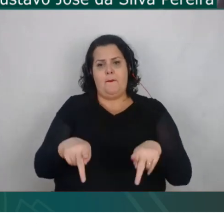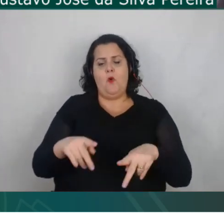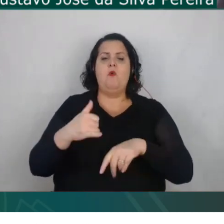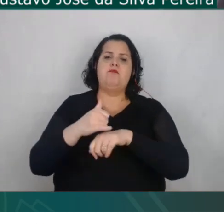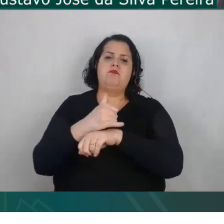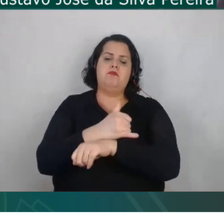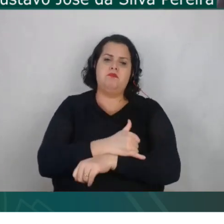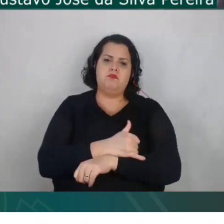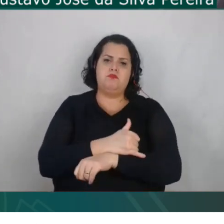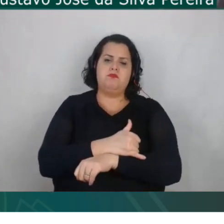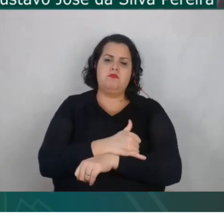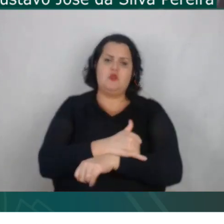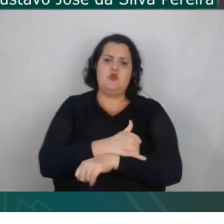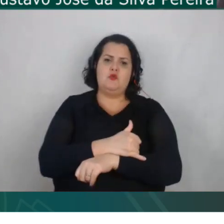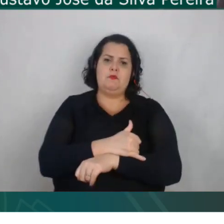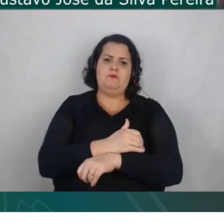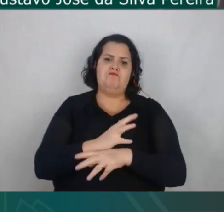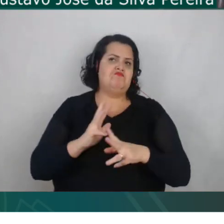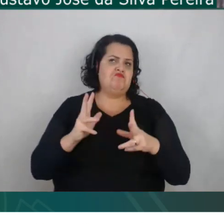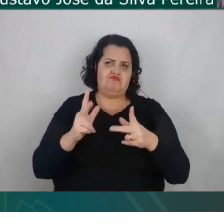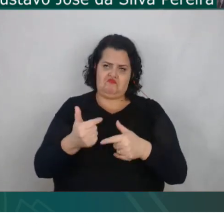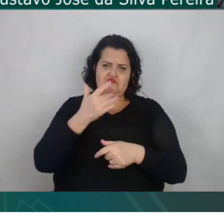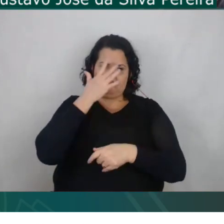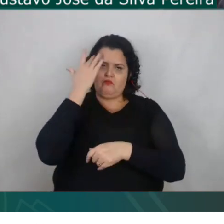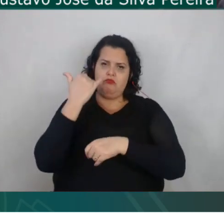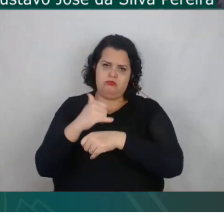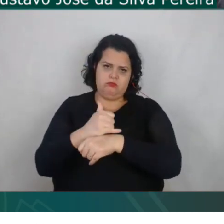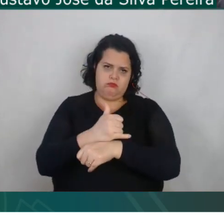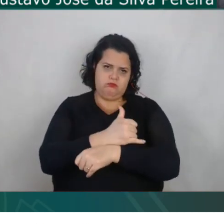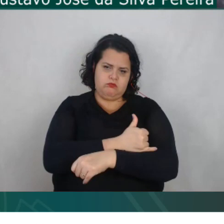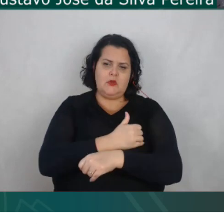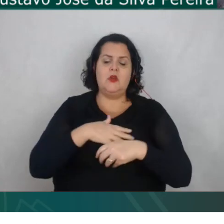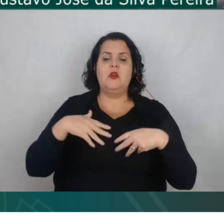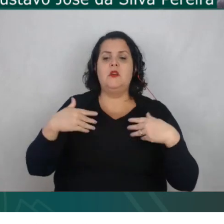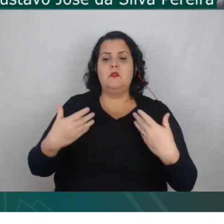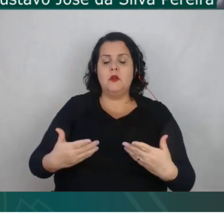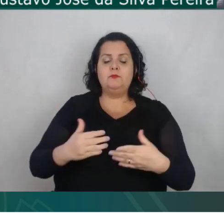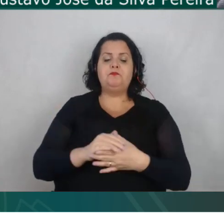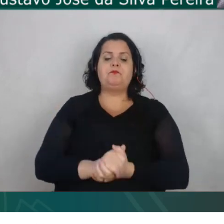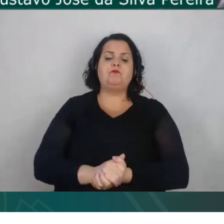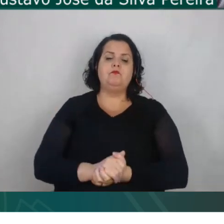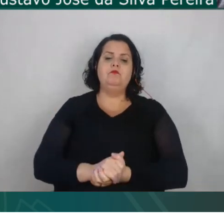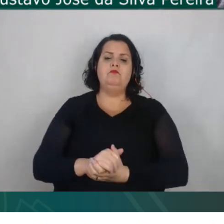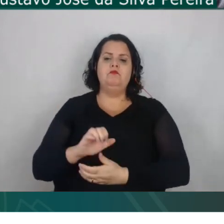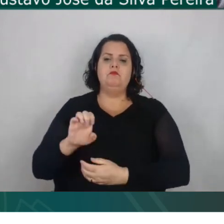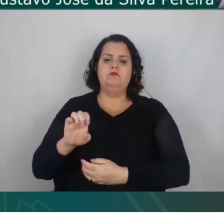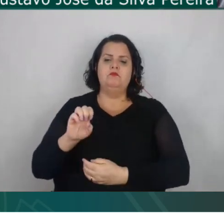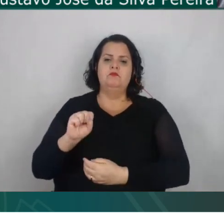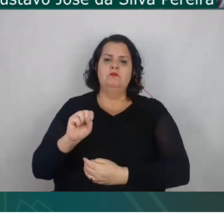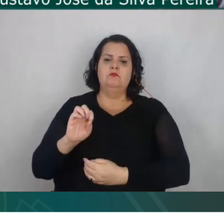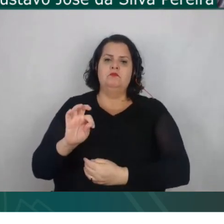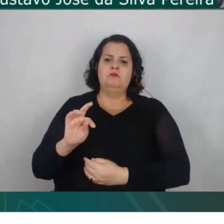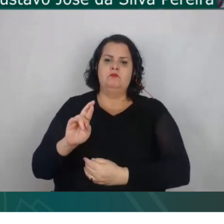não de mulheres, mas enfim, se o estrógeno seria um melhor protetor,